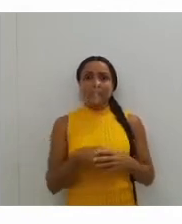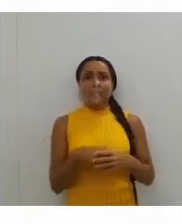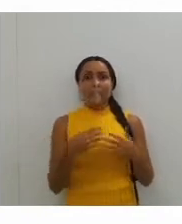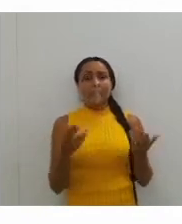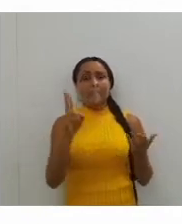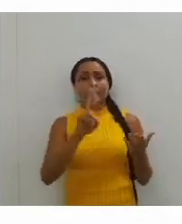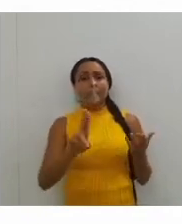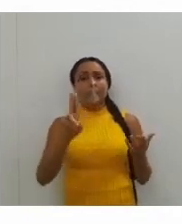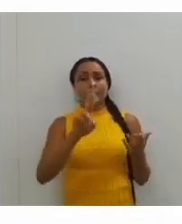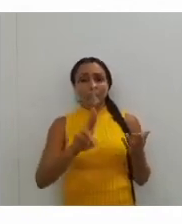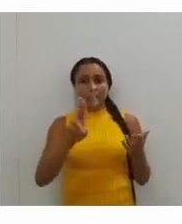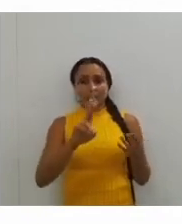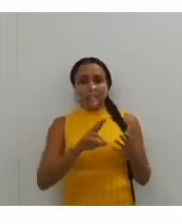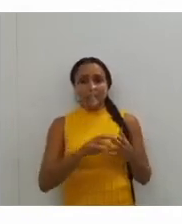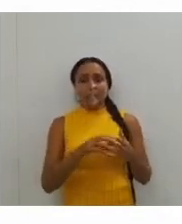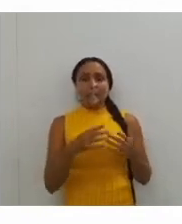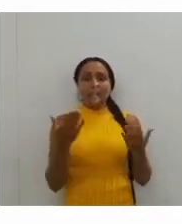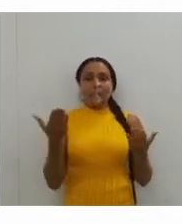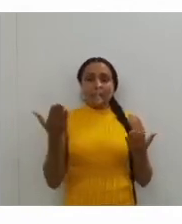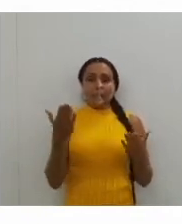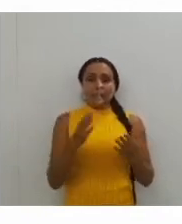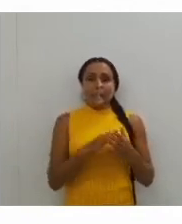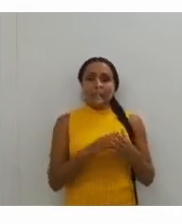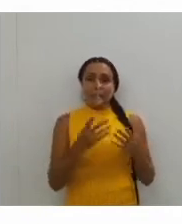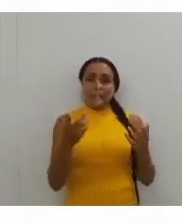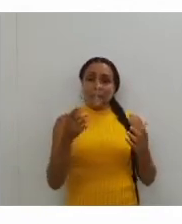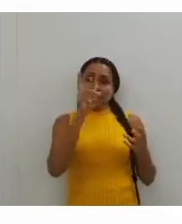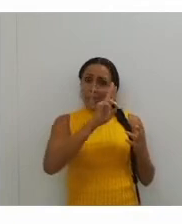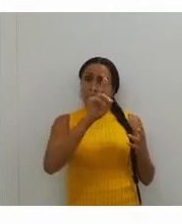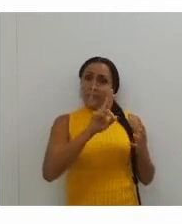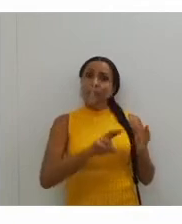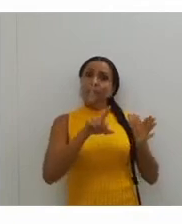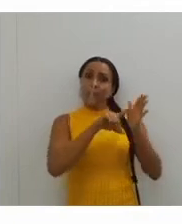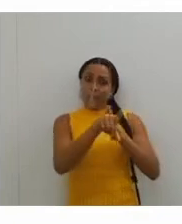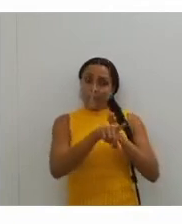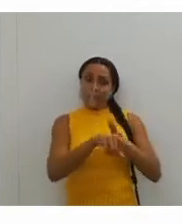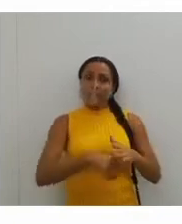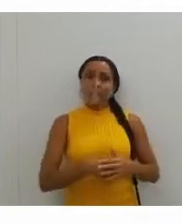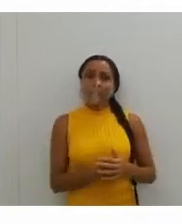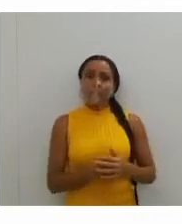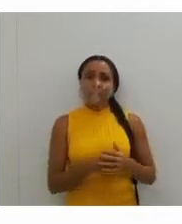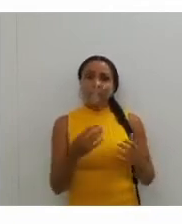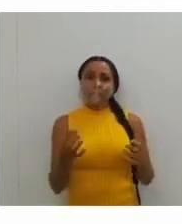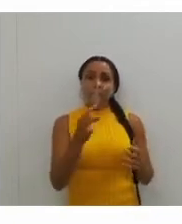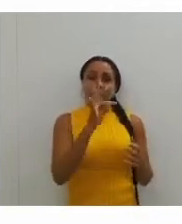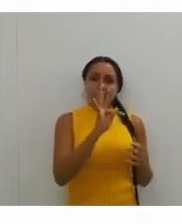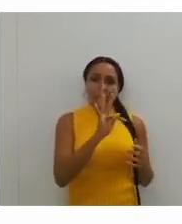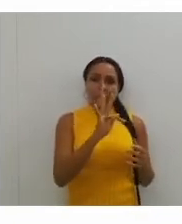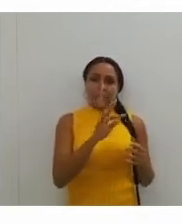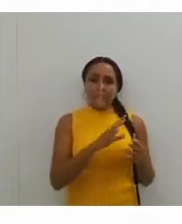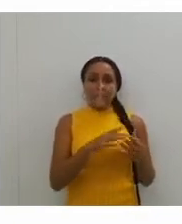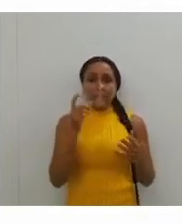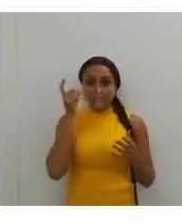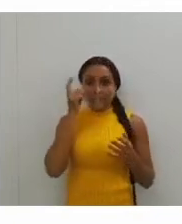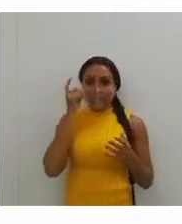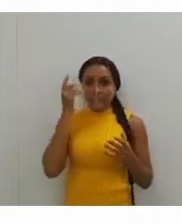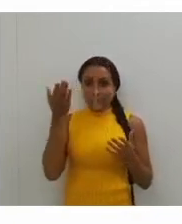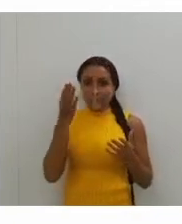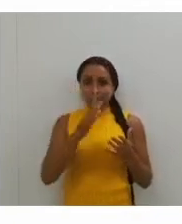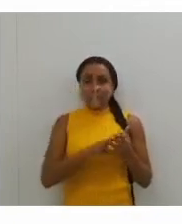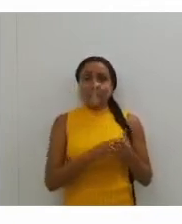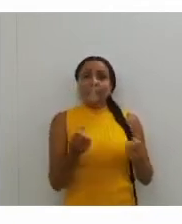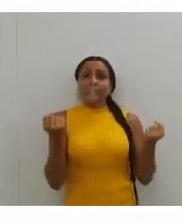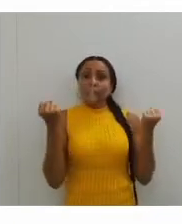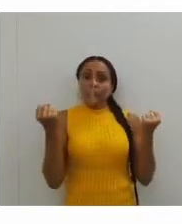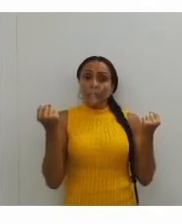usar essa expressão na questão. Ou seja, T, que é a tração, observem na leitura que o peso